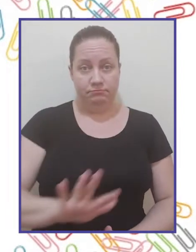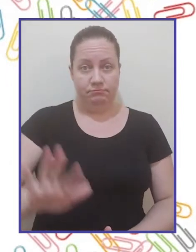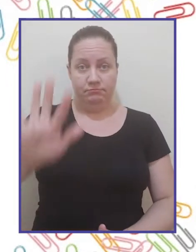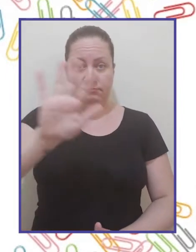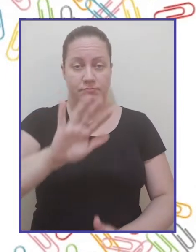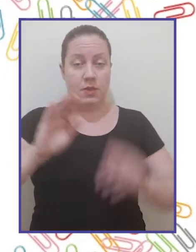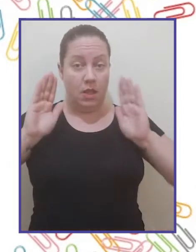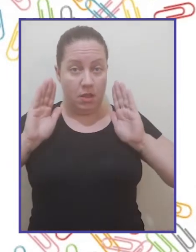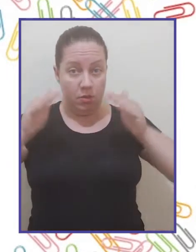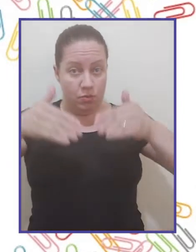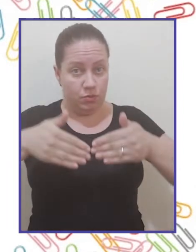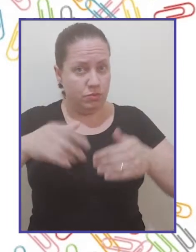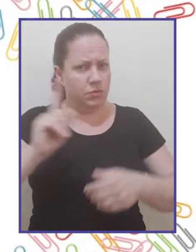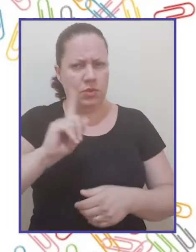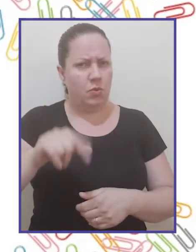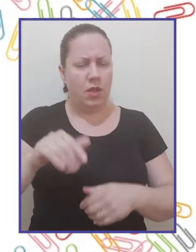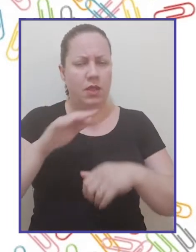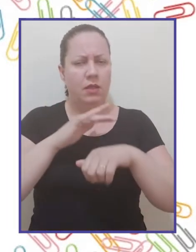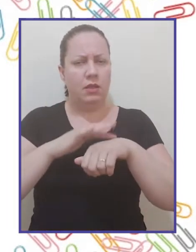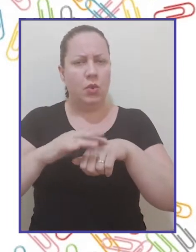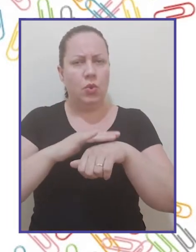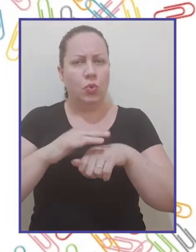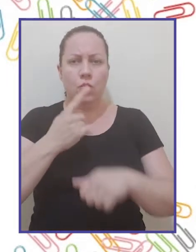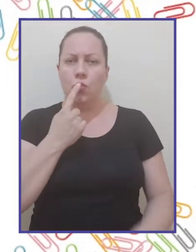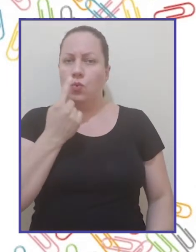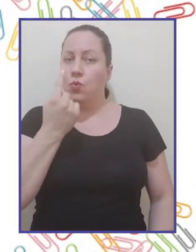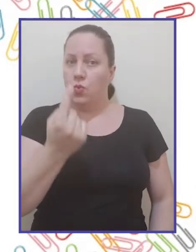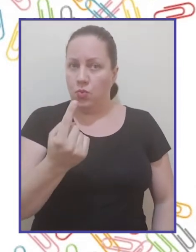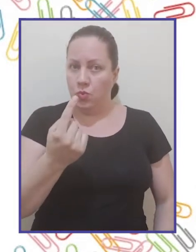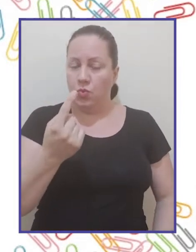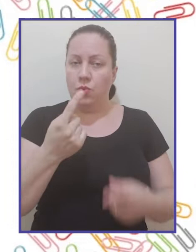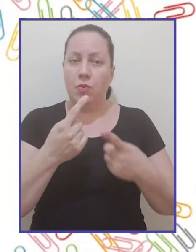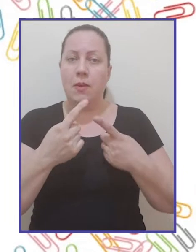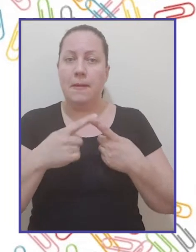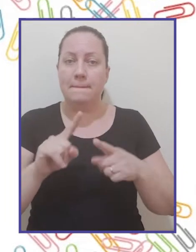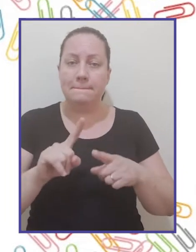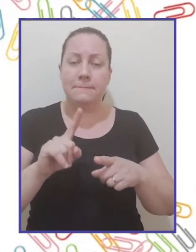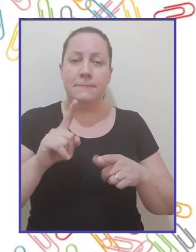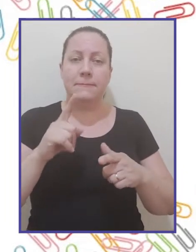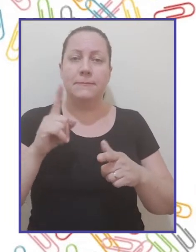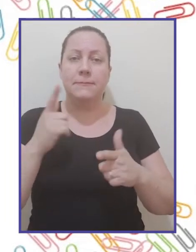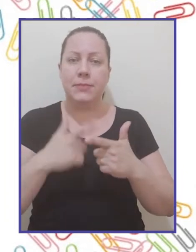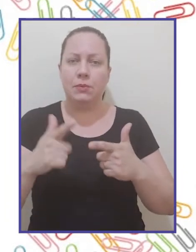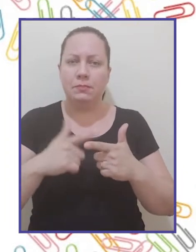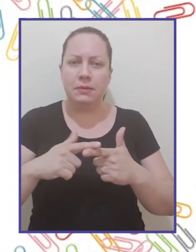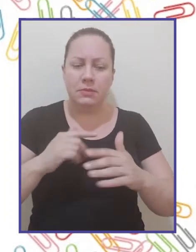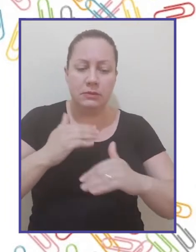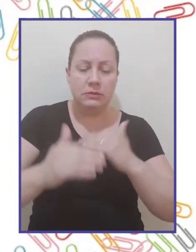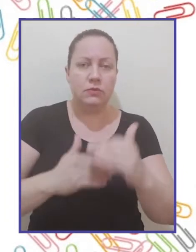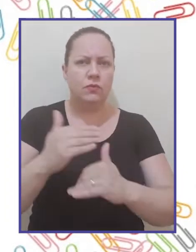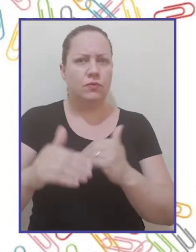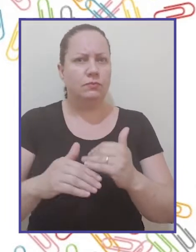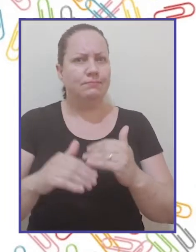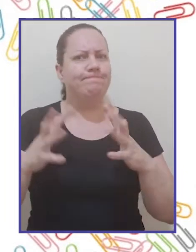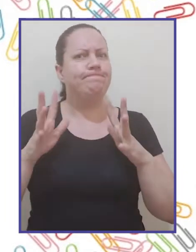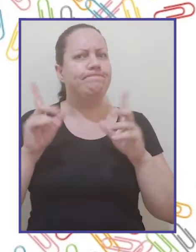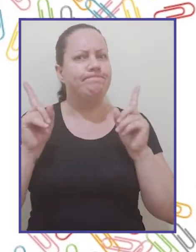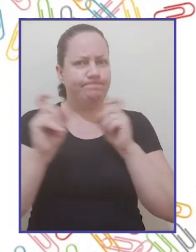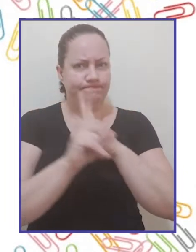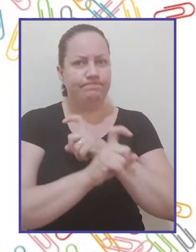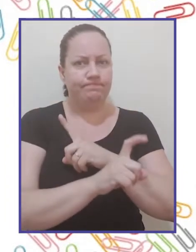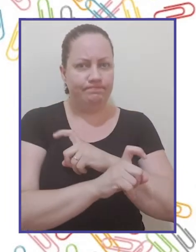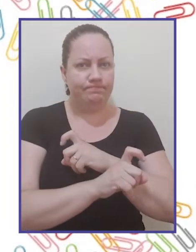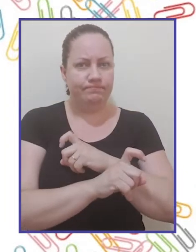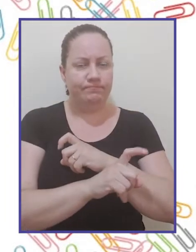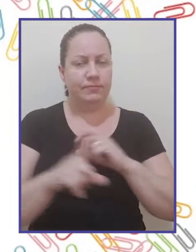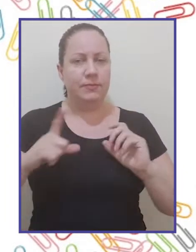Nesse cenário, o autismo não é uma doença única, mas um distúrbio do desenvolvimento complexo, definido por